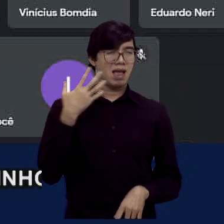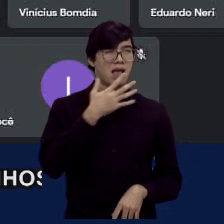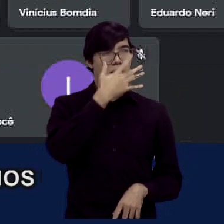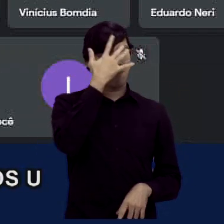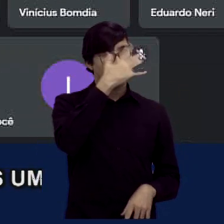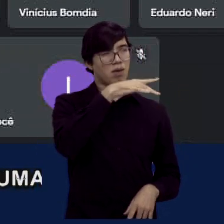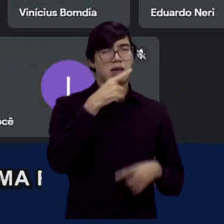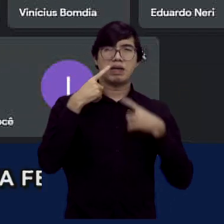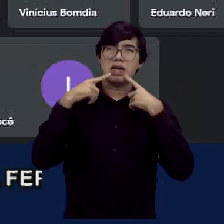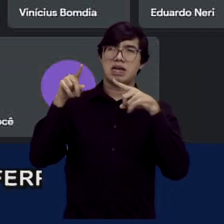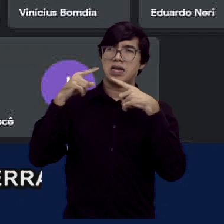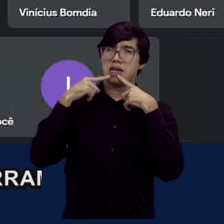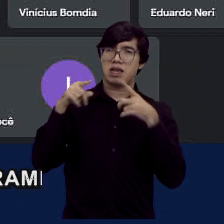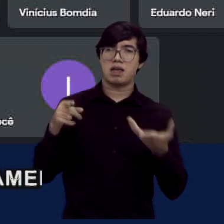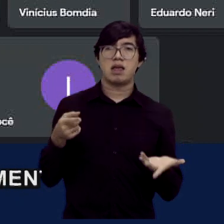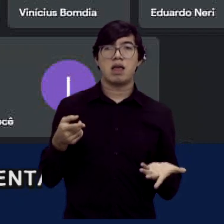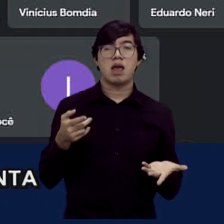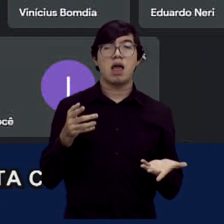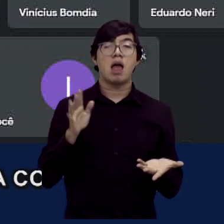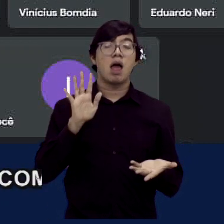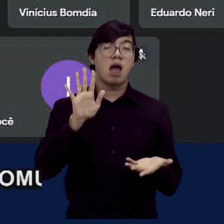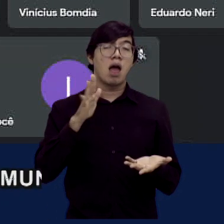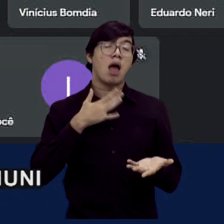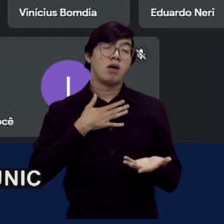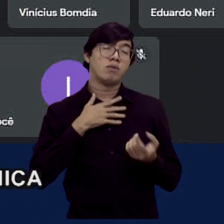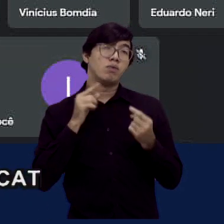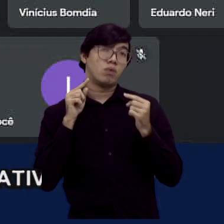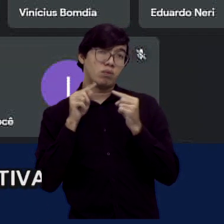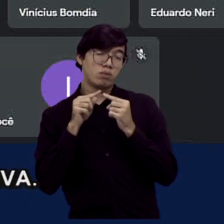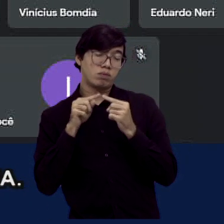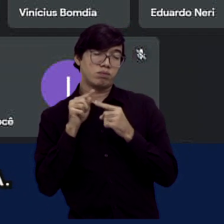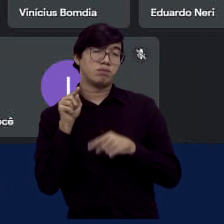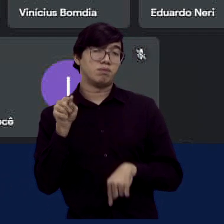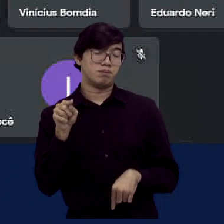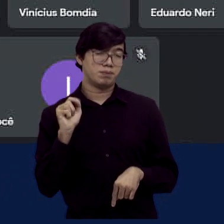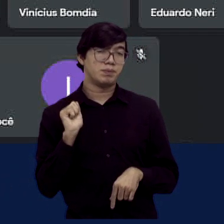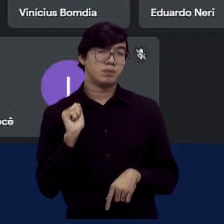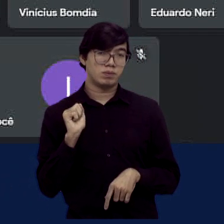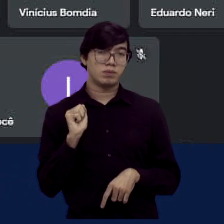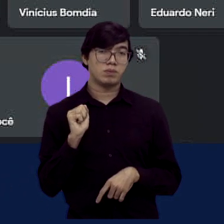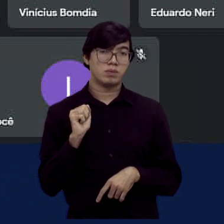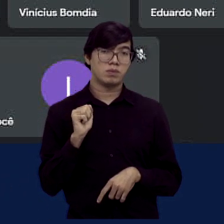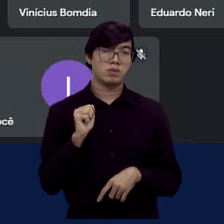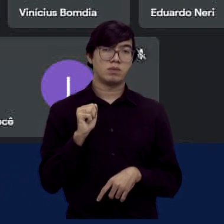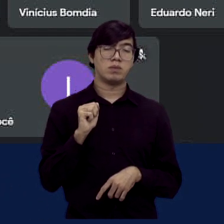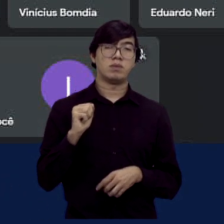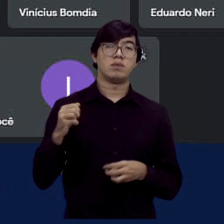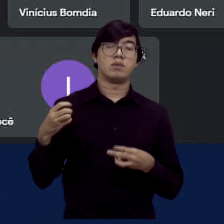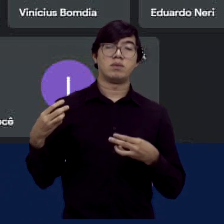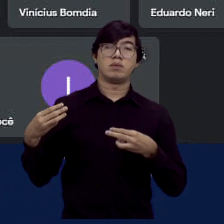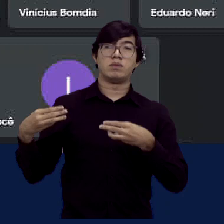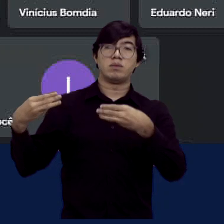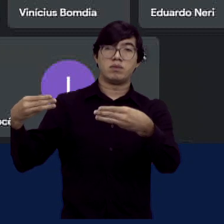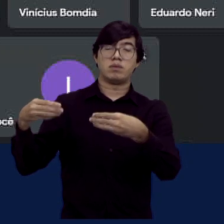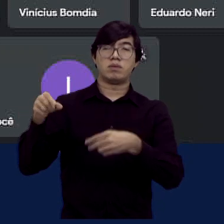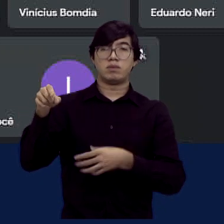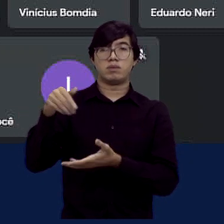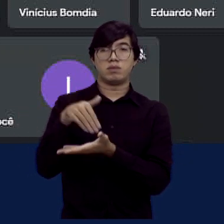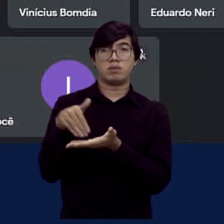fez sentido. Eu sei que a maneira como elas lidam